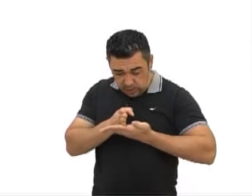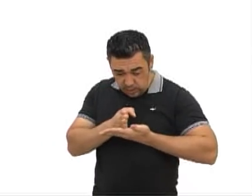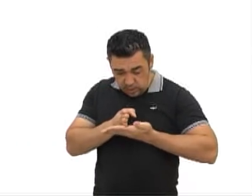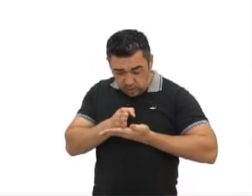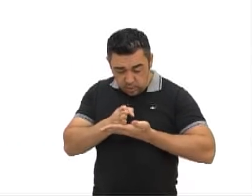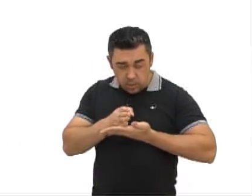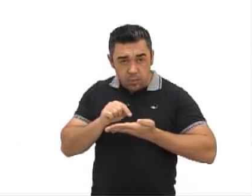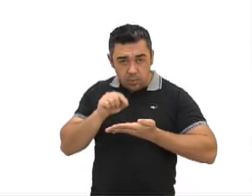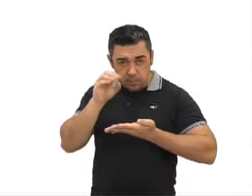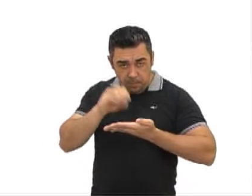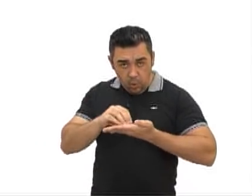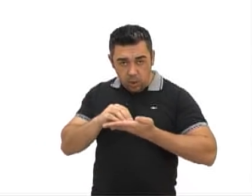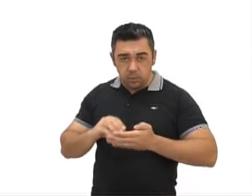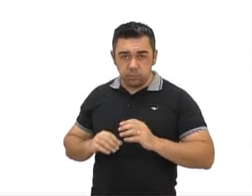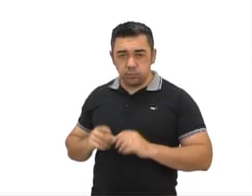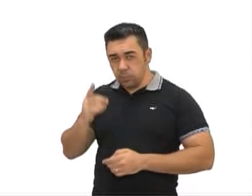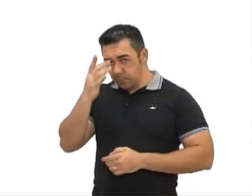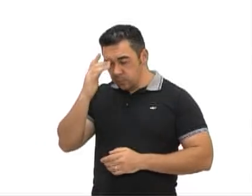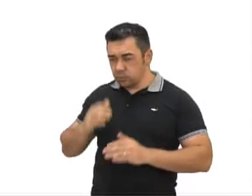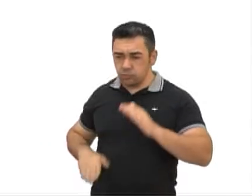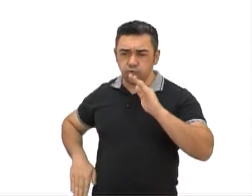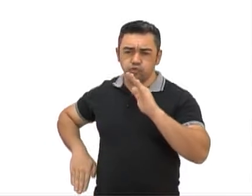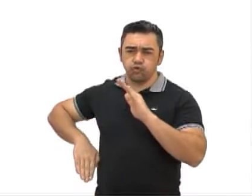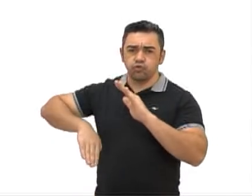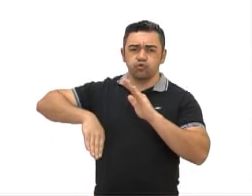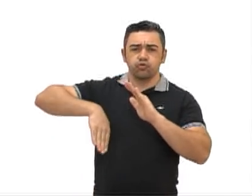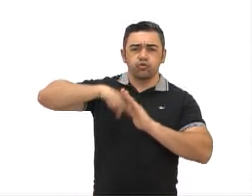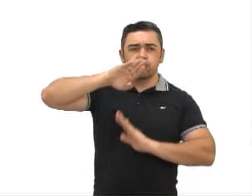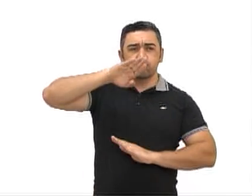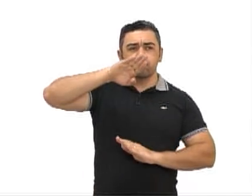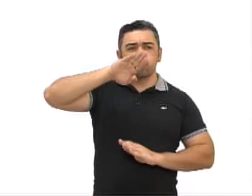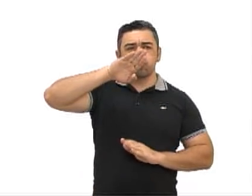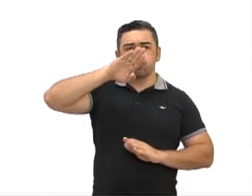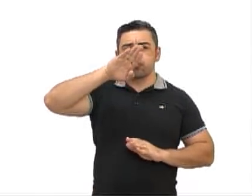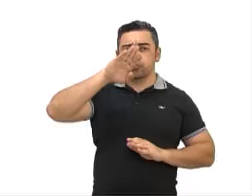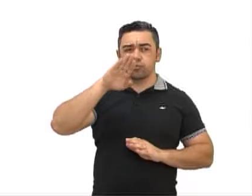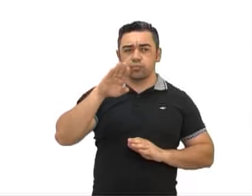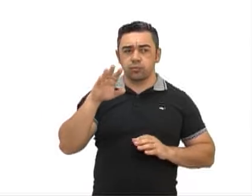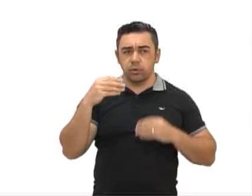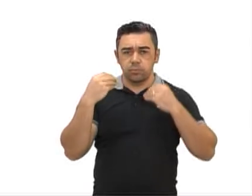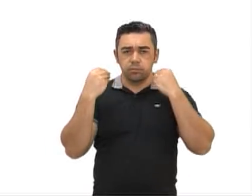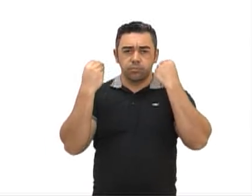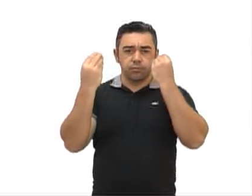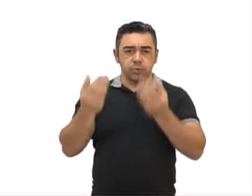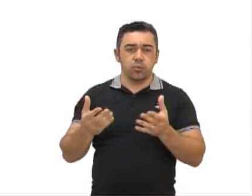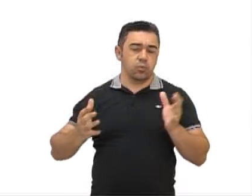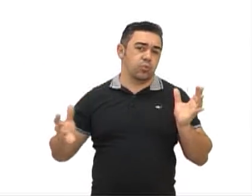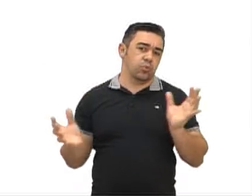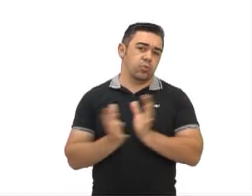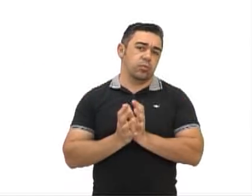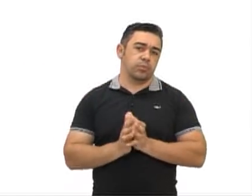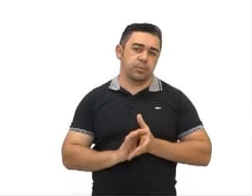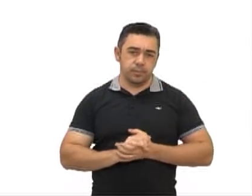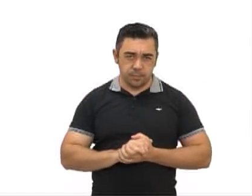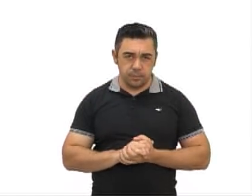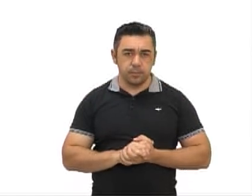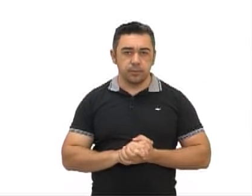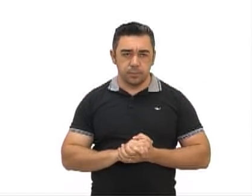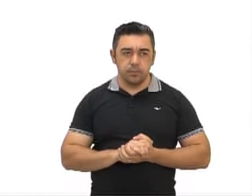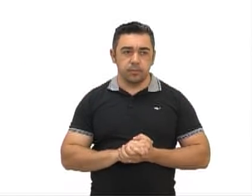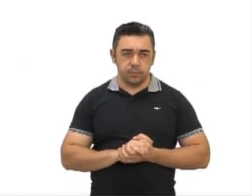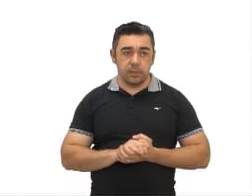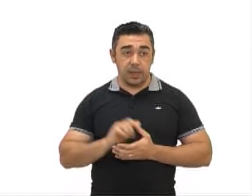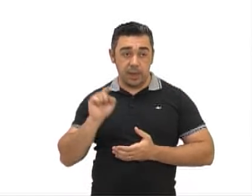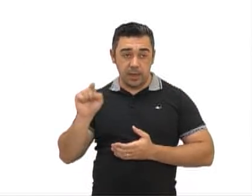linha central, um dos jogadores vem e chuta ela, entregando a bola para outra equipe, tá?